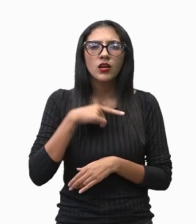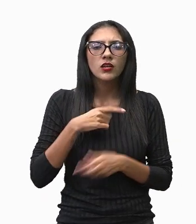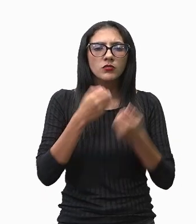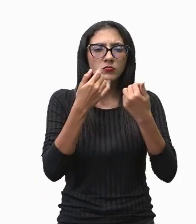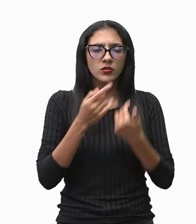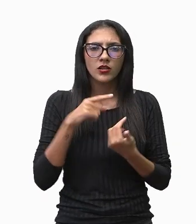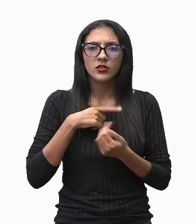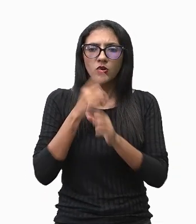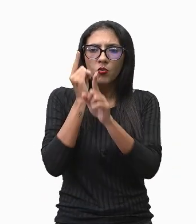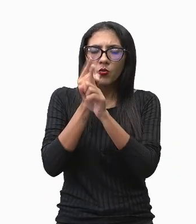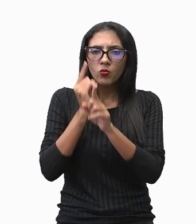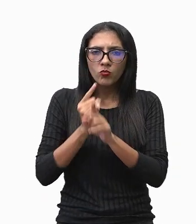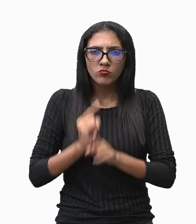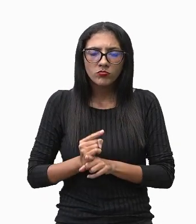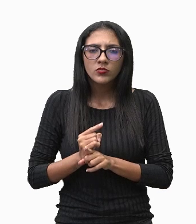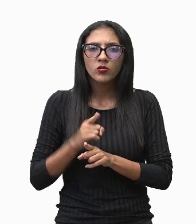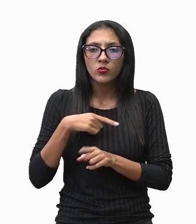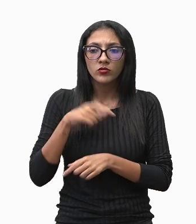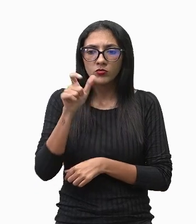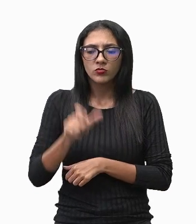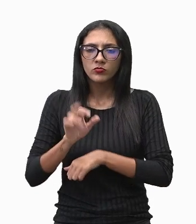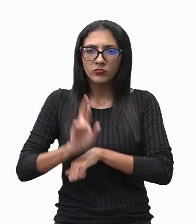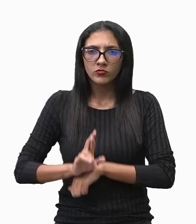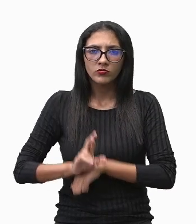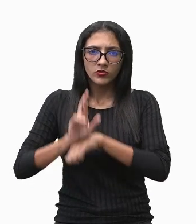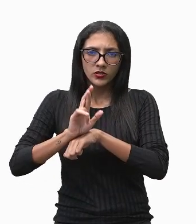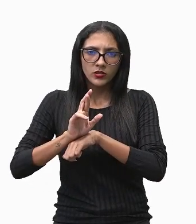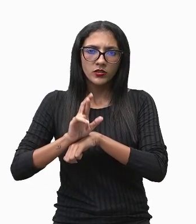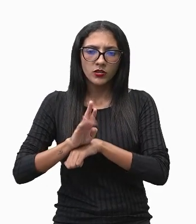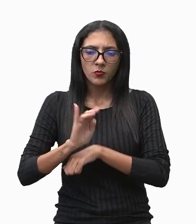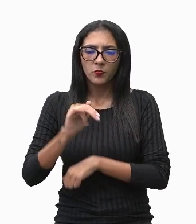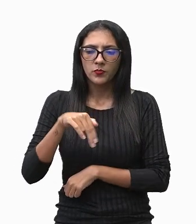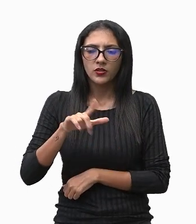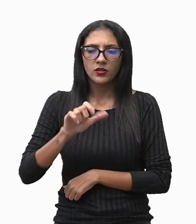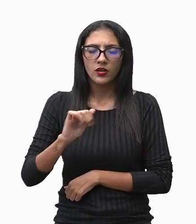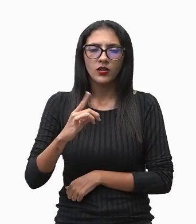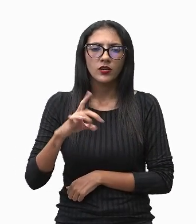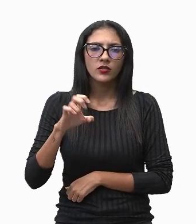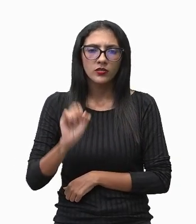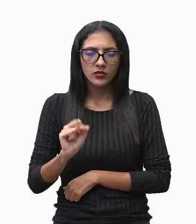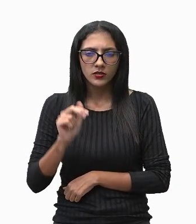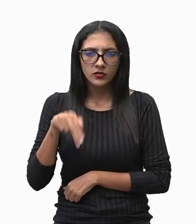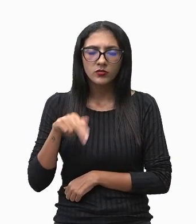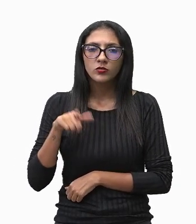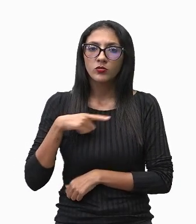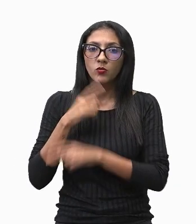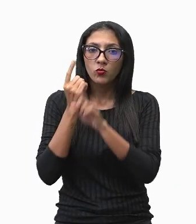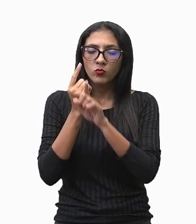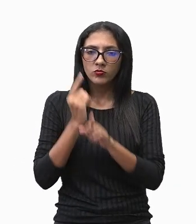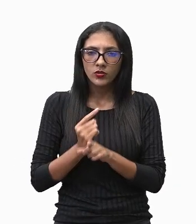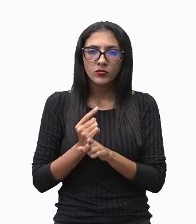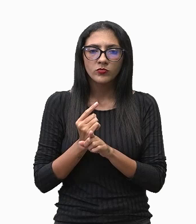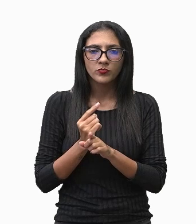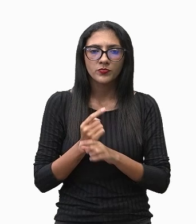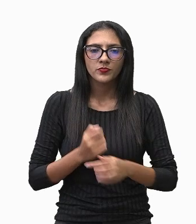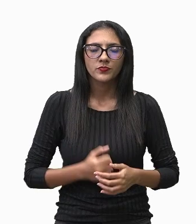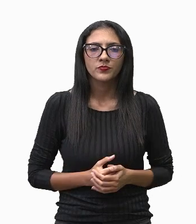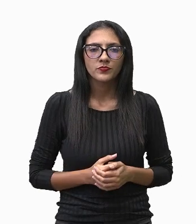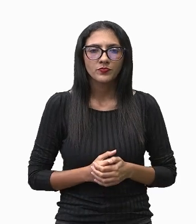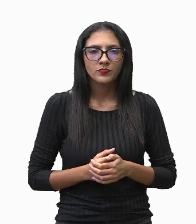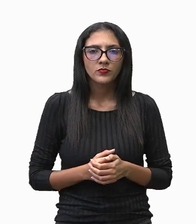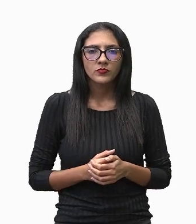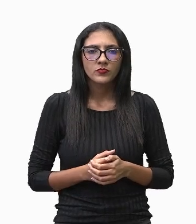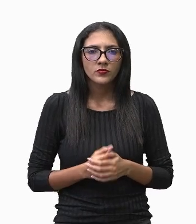ele tinha ligações com a Al-Qaeda. Então, o Iraque, ele perdeu o controle